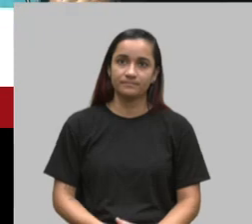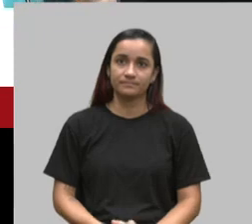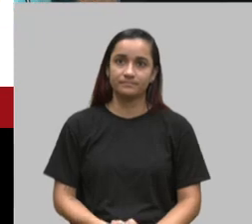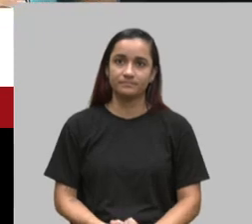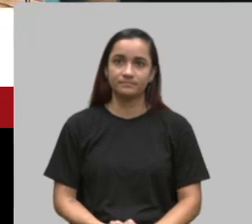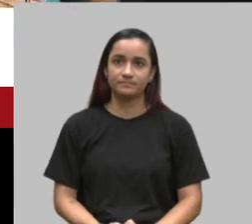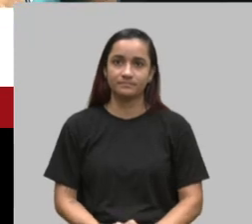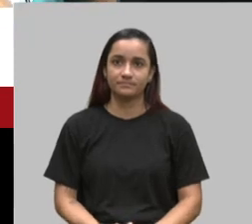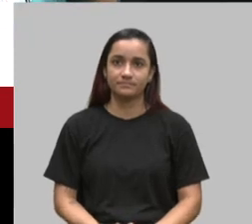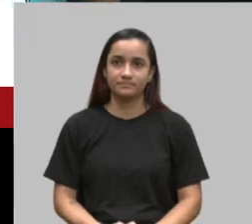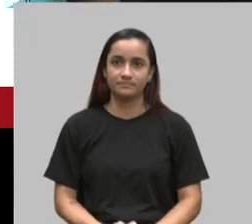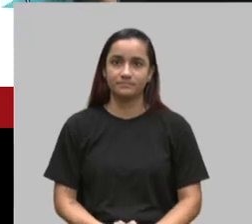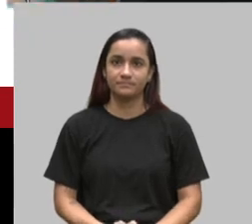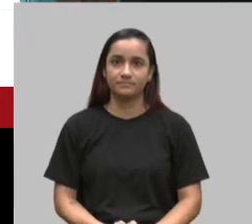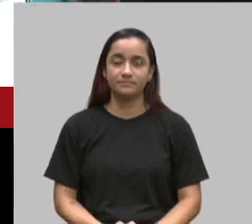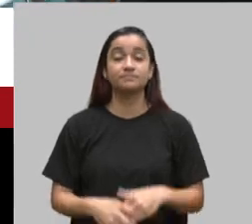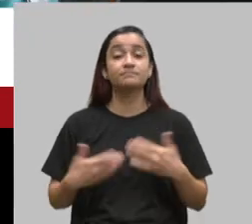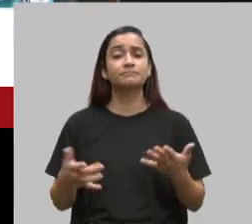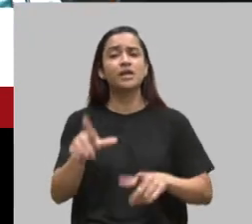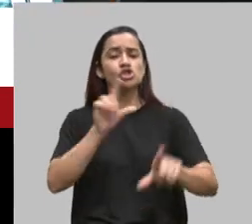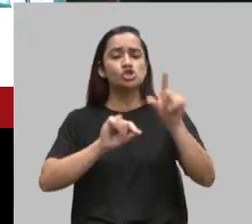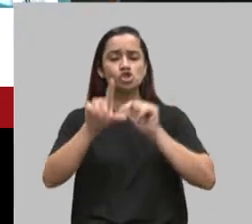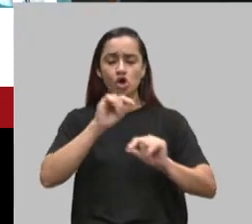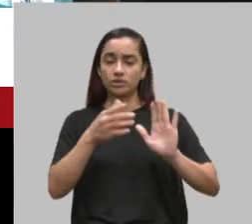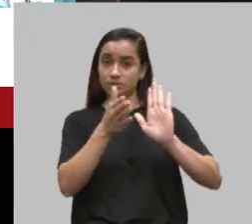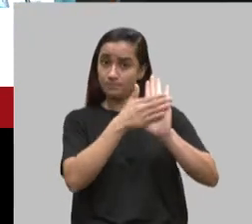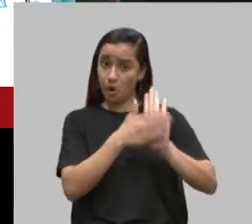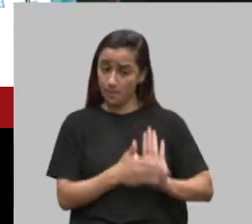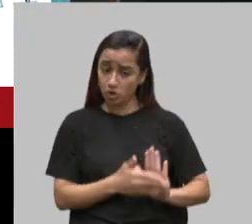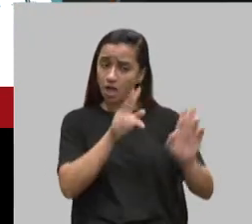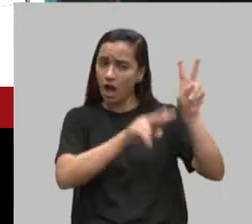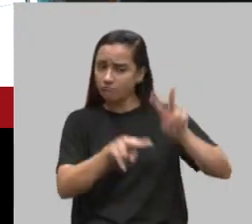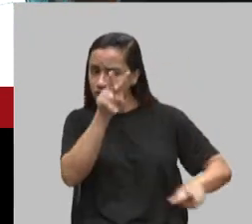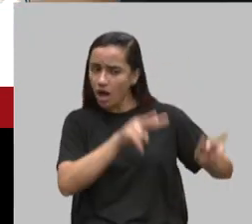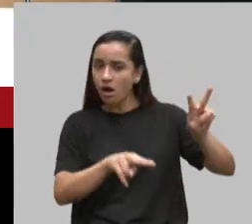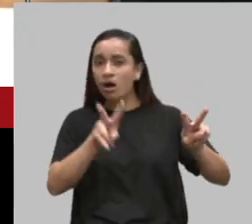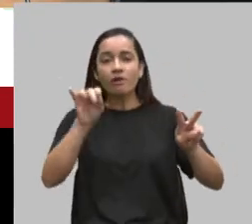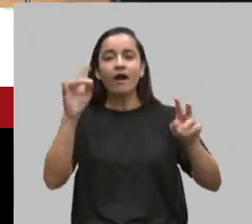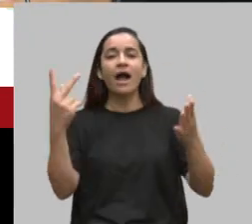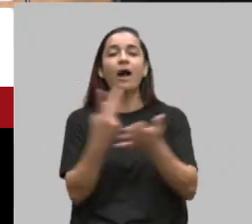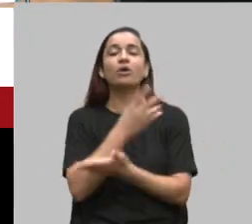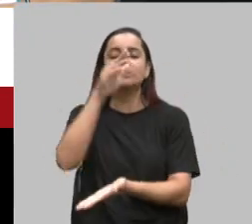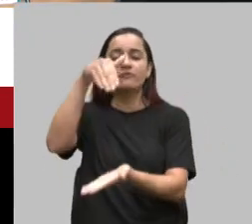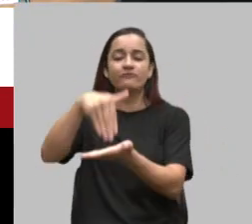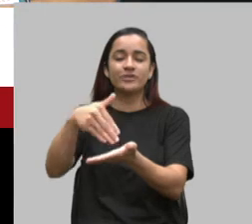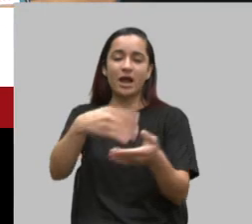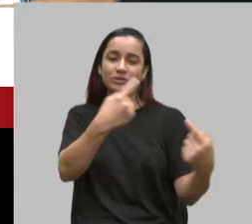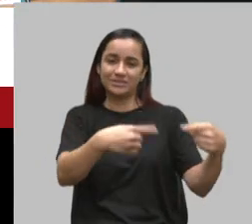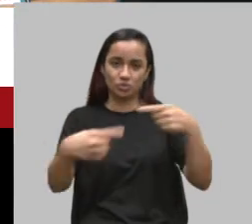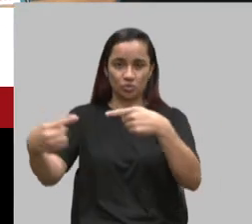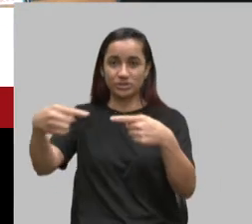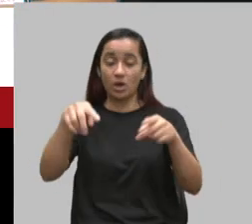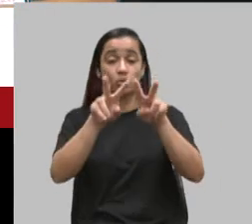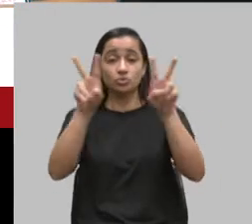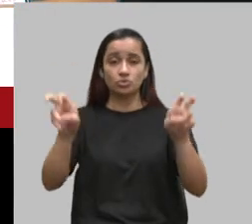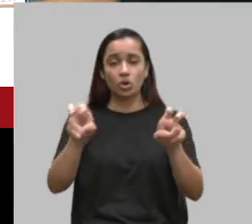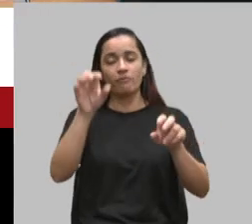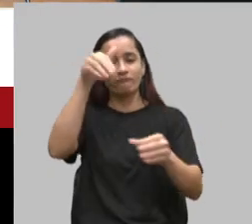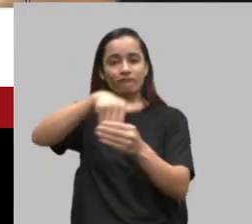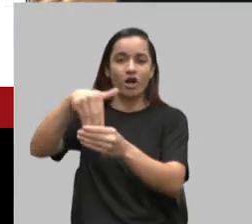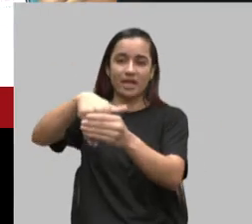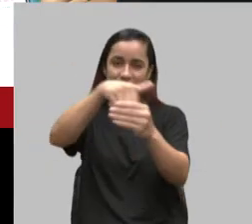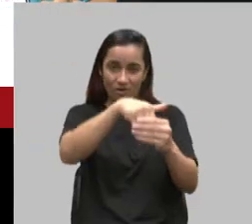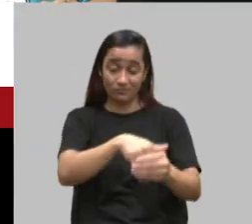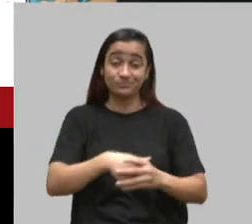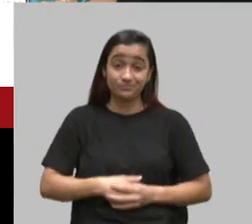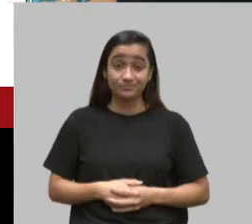Gerais a escolha das propostas que serão priorizadas será feita ao final da discussão de cada subtema por meio das cédulas de votação alertamos que